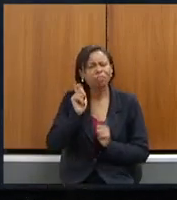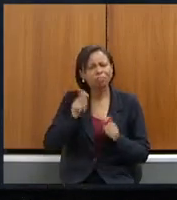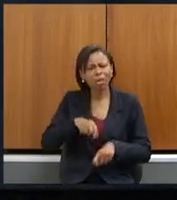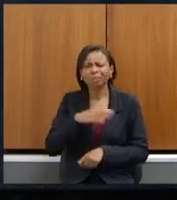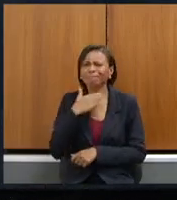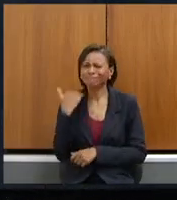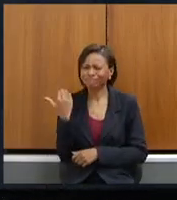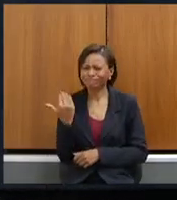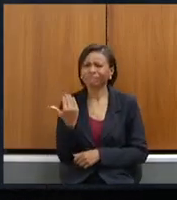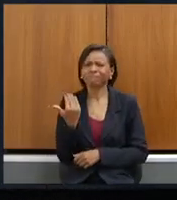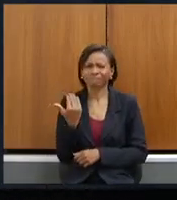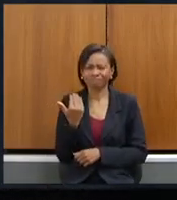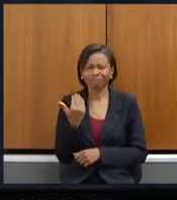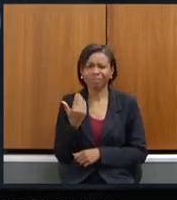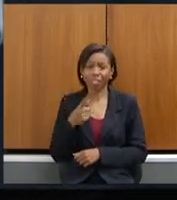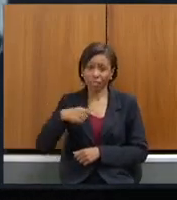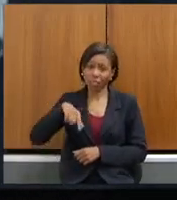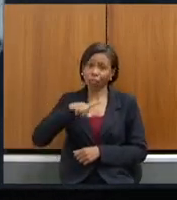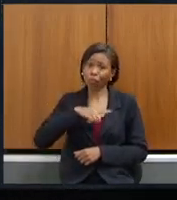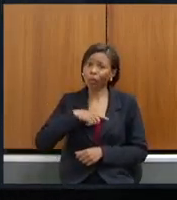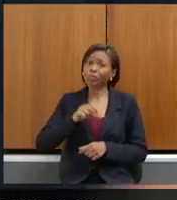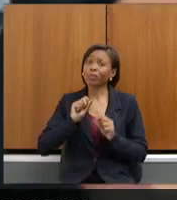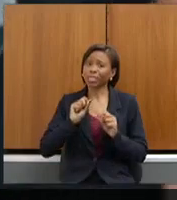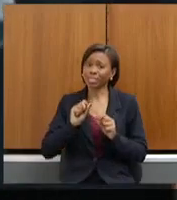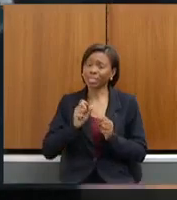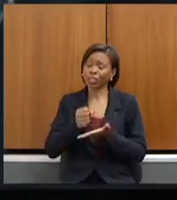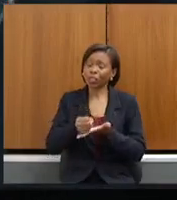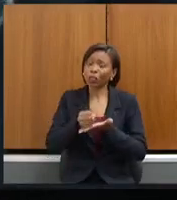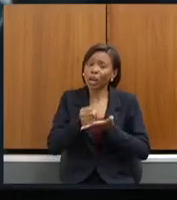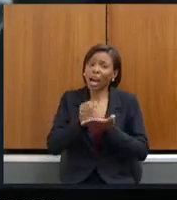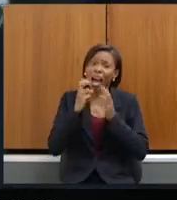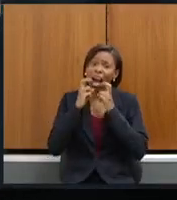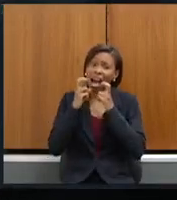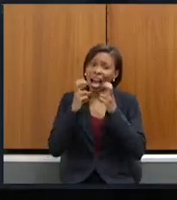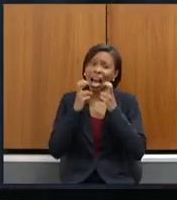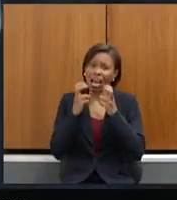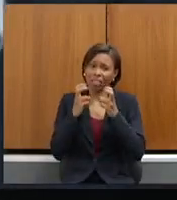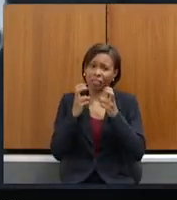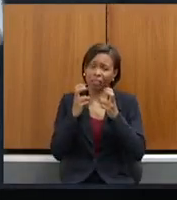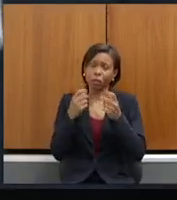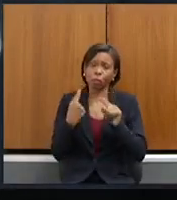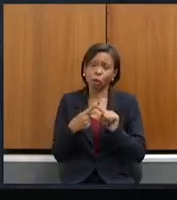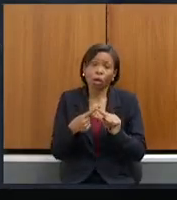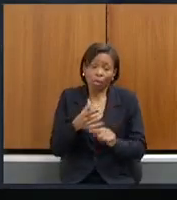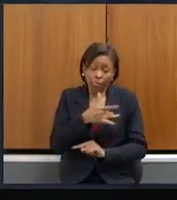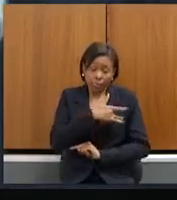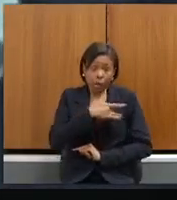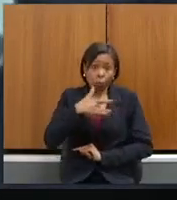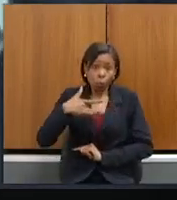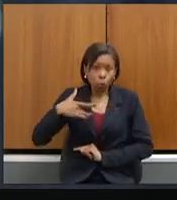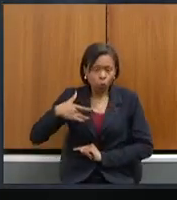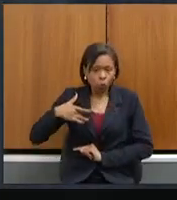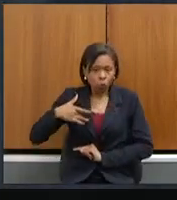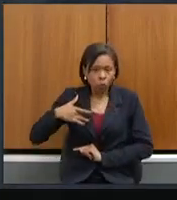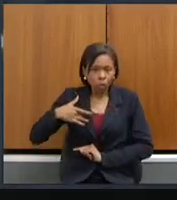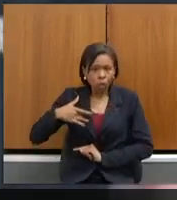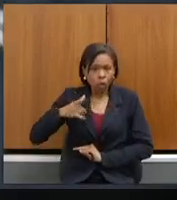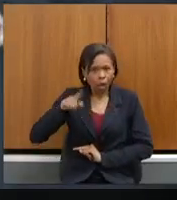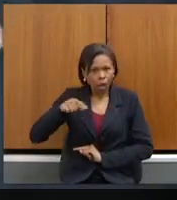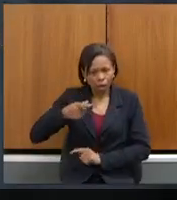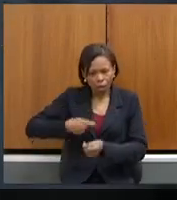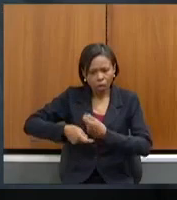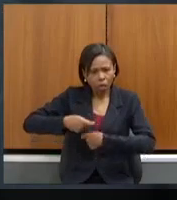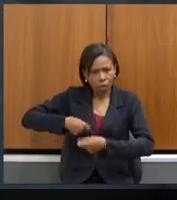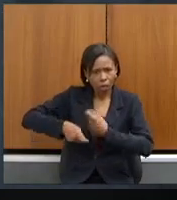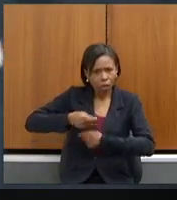nós estamos situação de SOS saúde e seu secretário seria matéria de mercado sendo